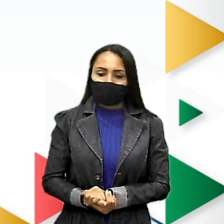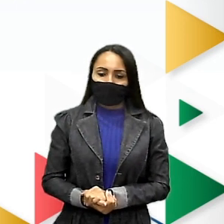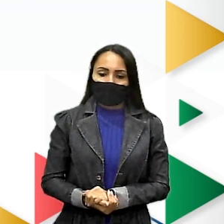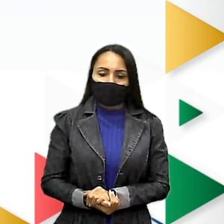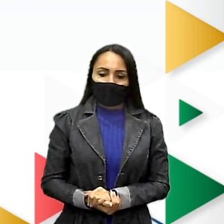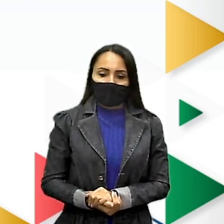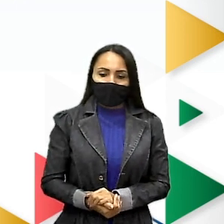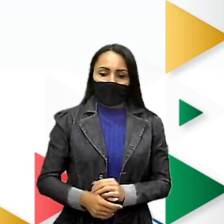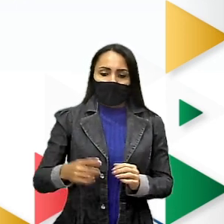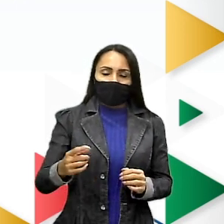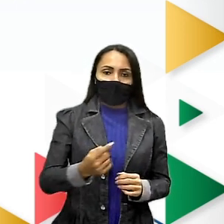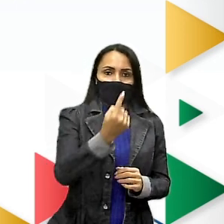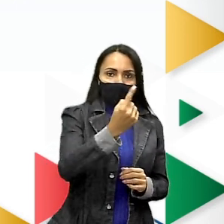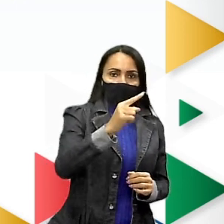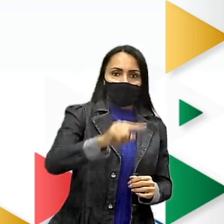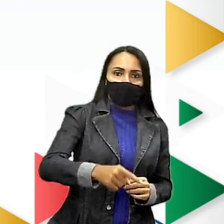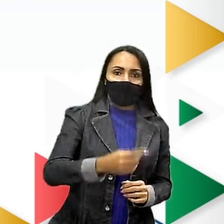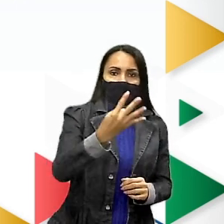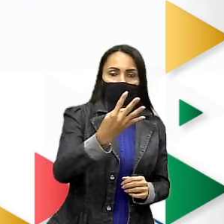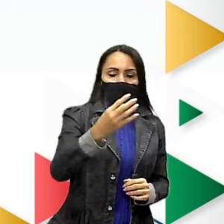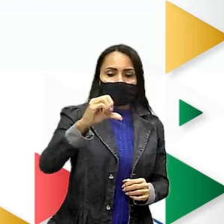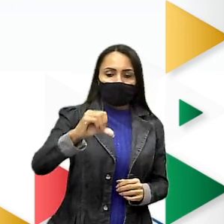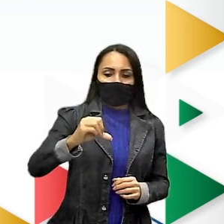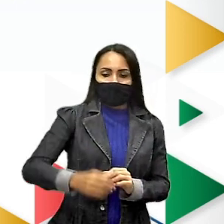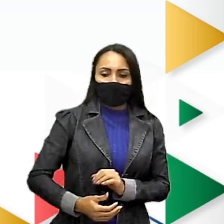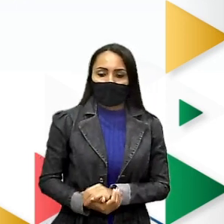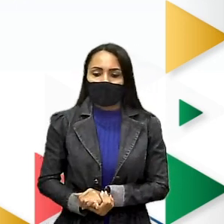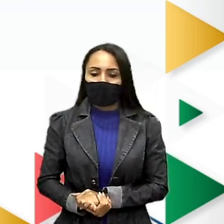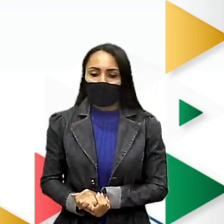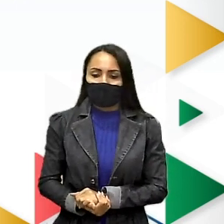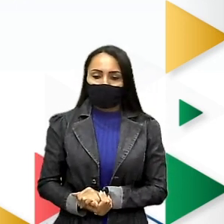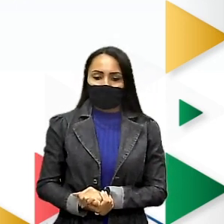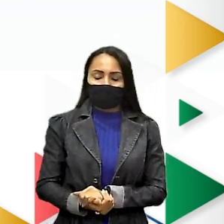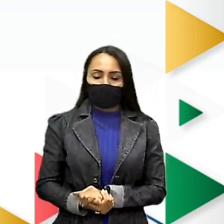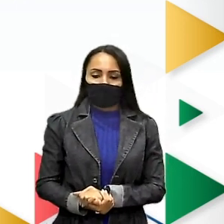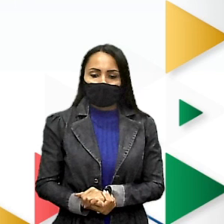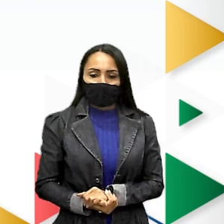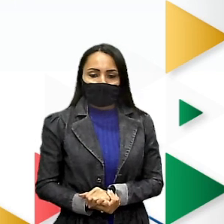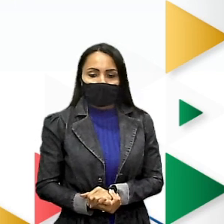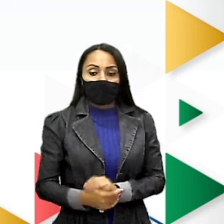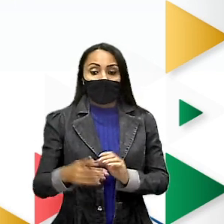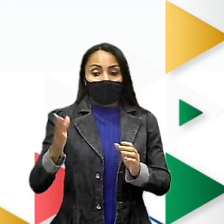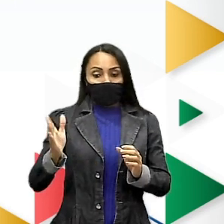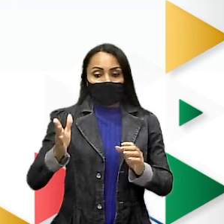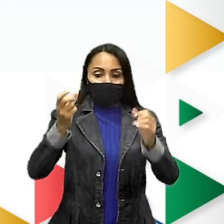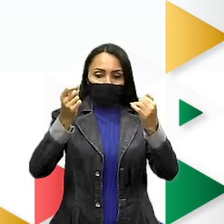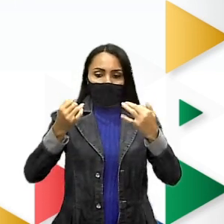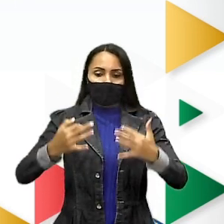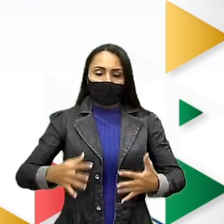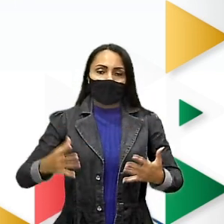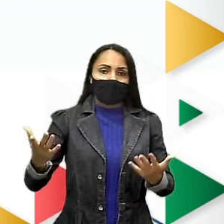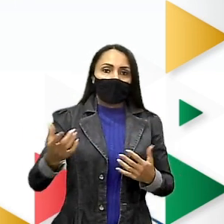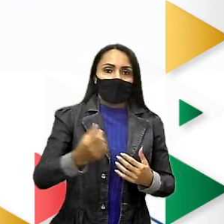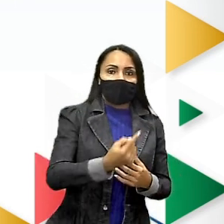for menor, o meu expoente vai ser negativo. Então vamos lá, ó. Como eu disse para vocês, vai ficar